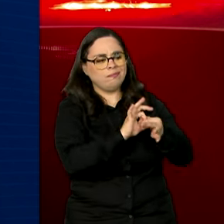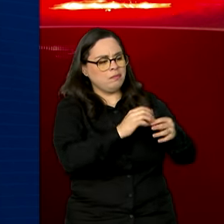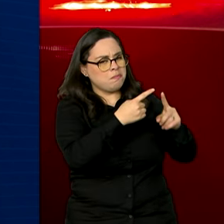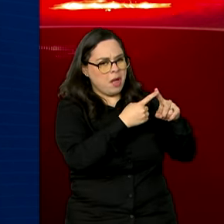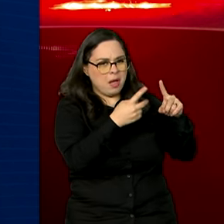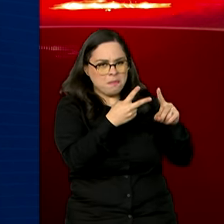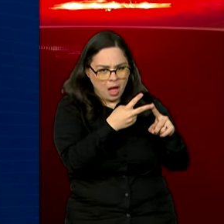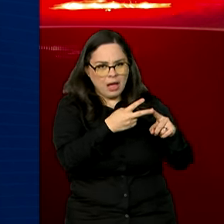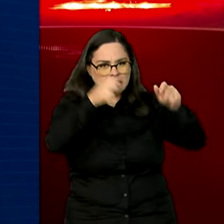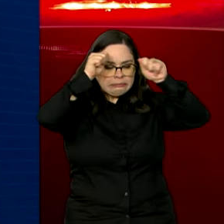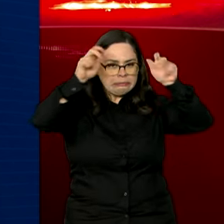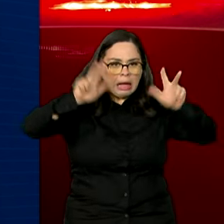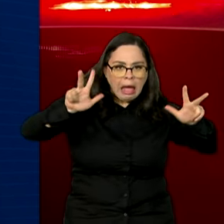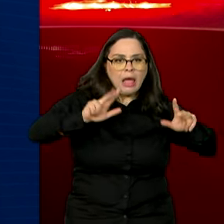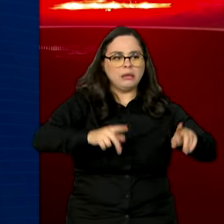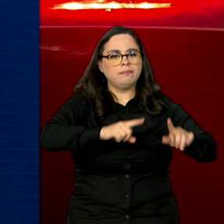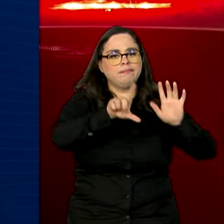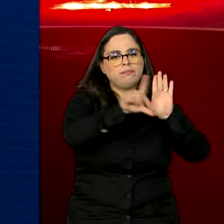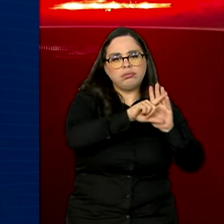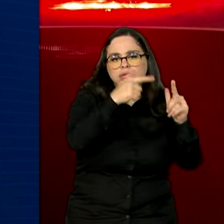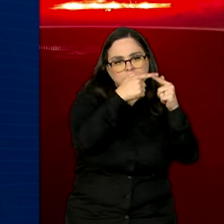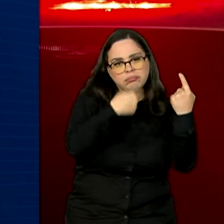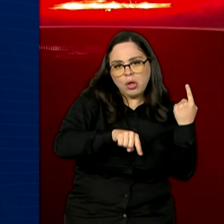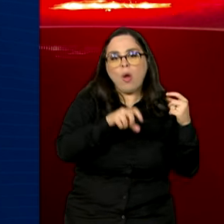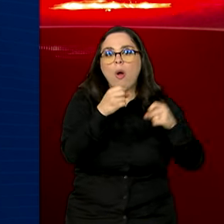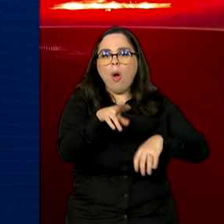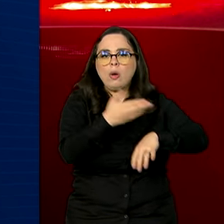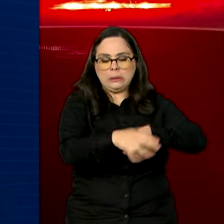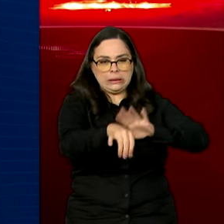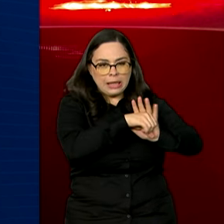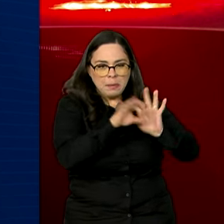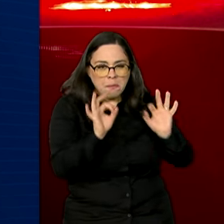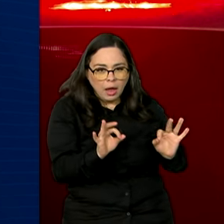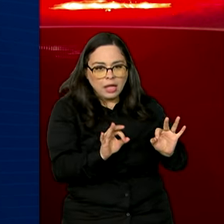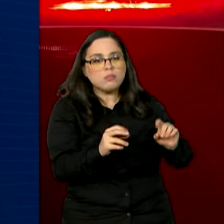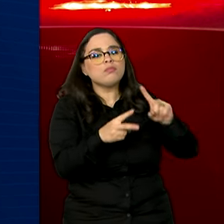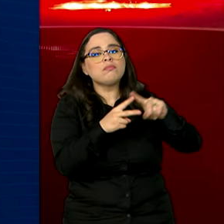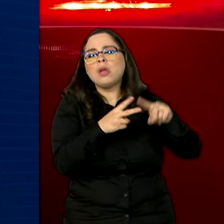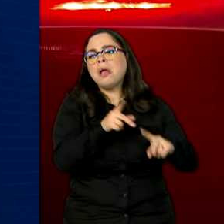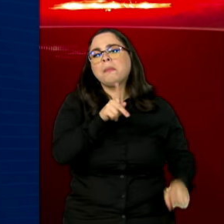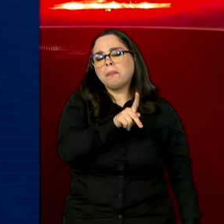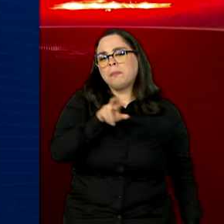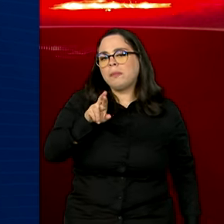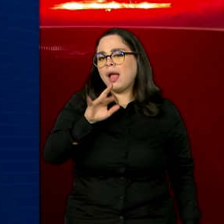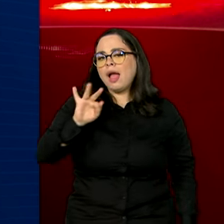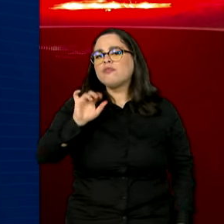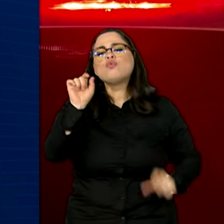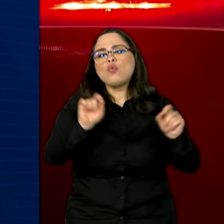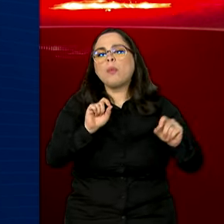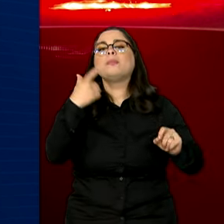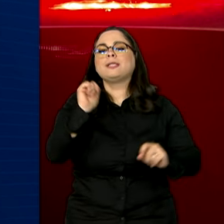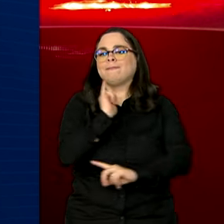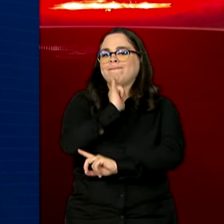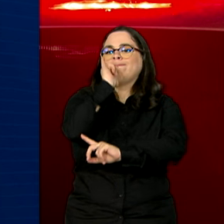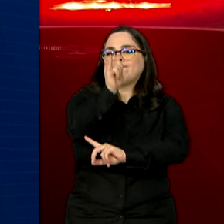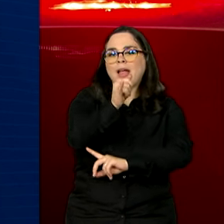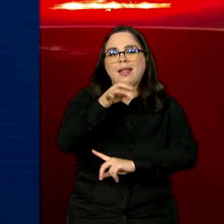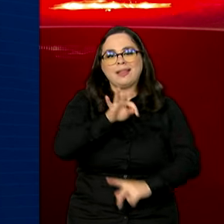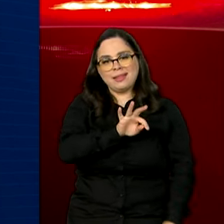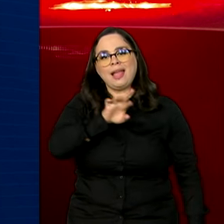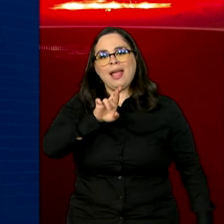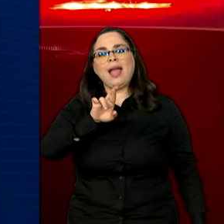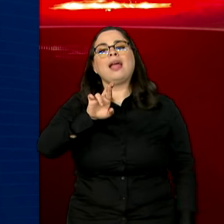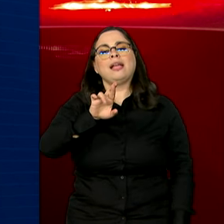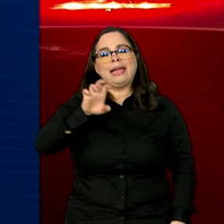flagrante desrespeito às regras de trânsito ou prática de crime, a PRF deve avisar o Tribunal Regional Eleitoral com